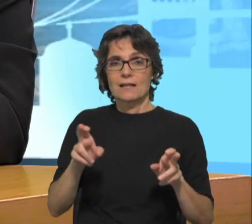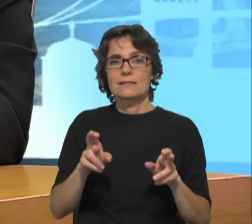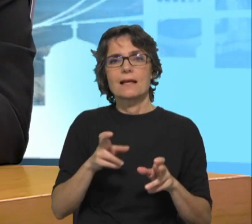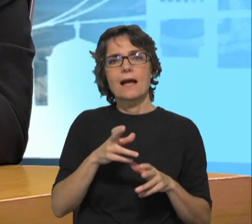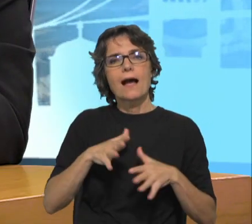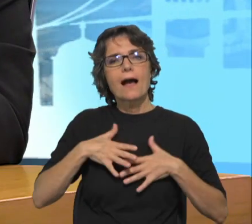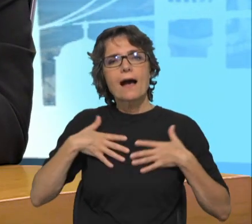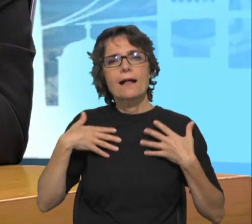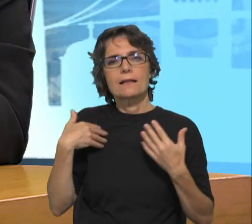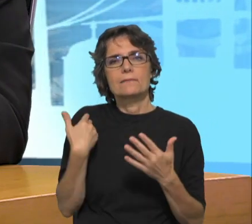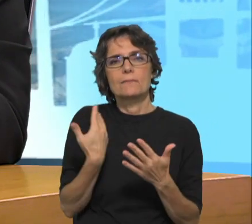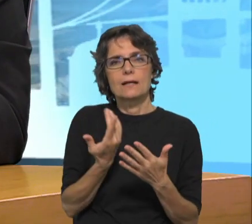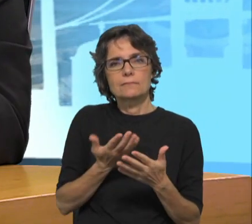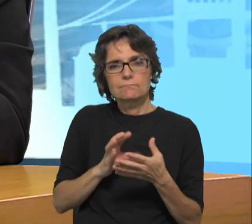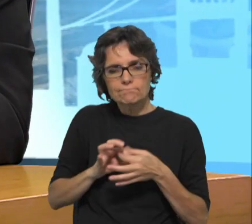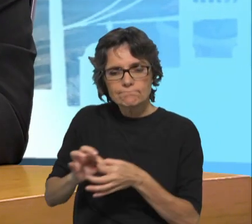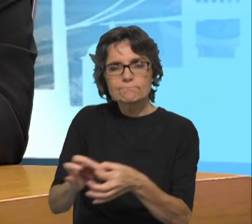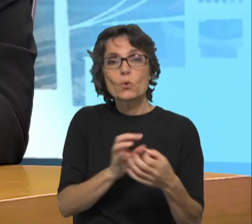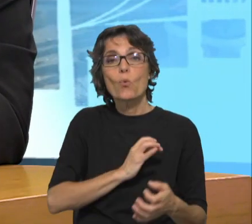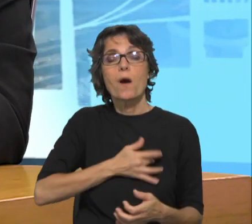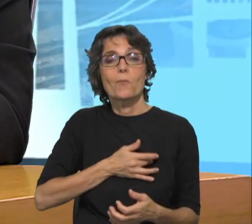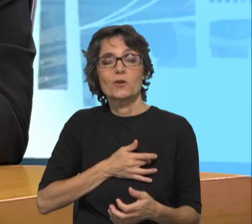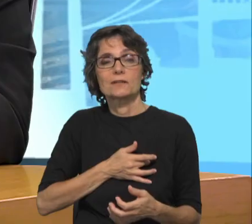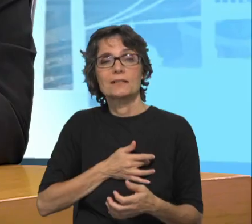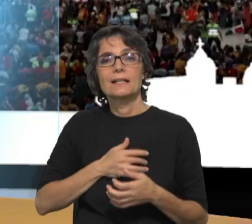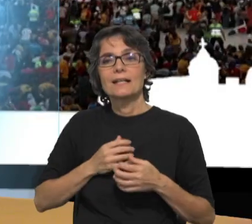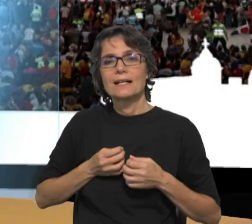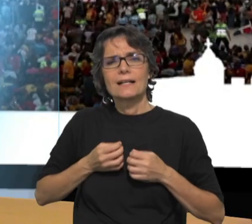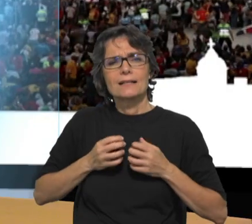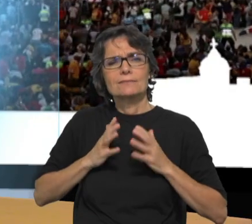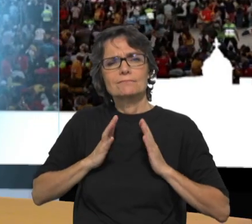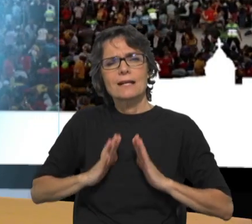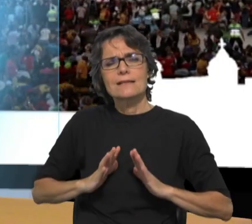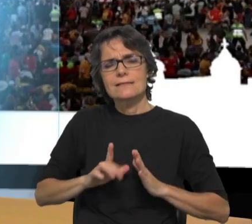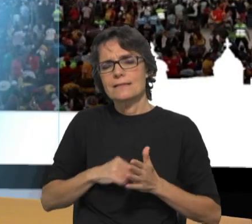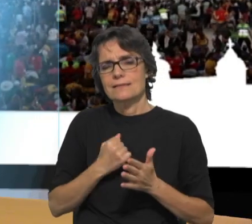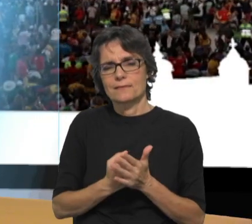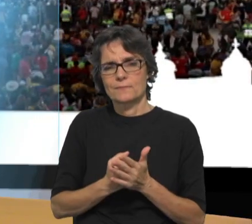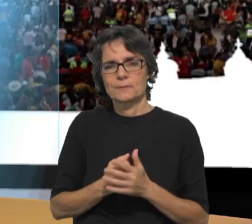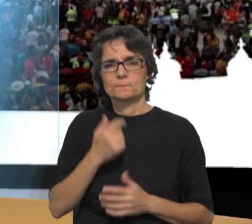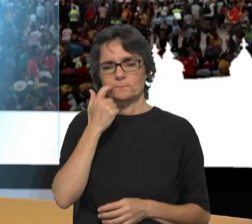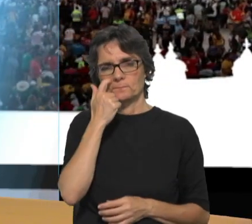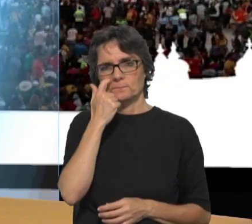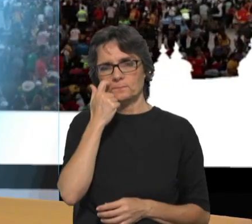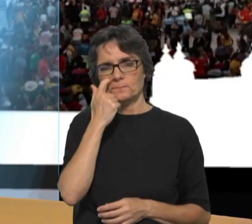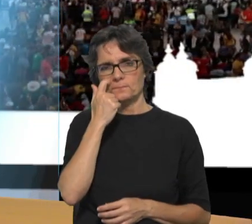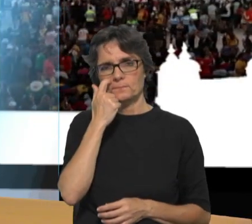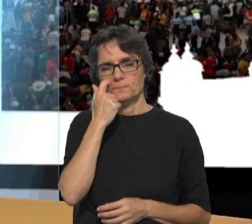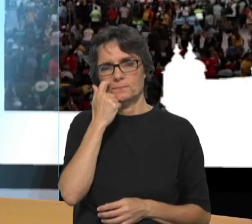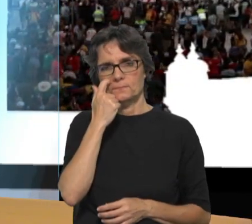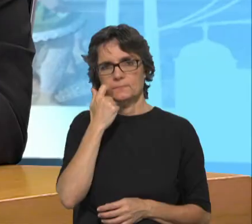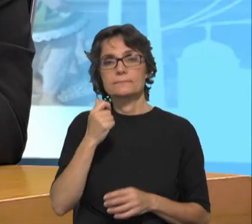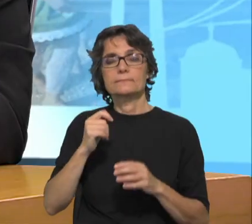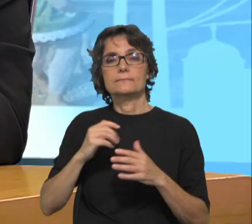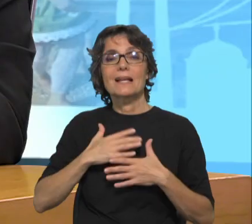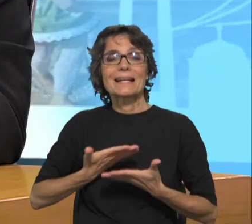seja, nem cansa aos outros, nem se cansa a si própria. E, portanto, Jesus mostra-nos, de facto, que ao chegar